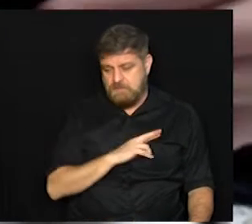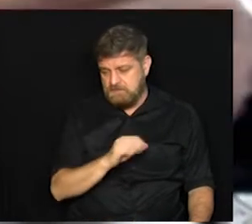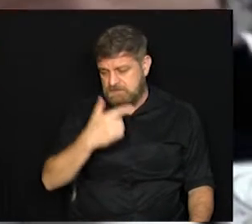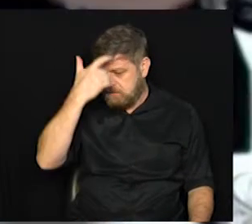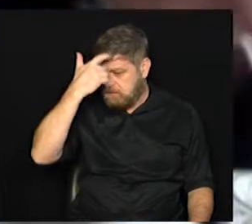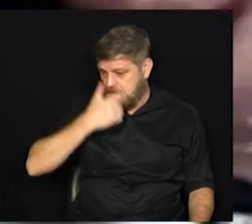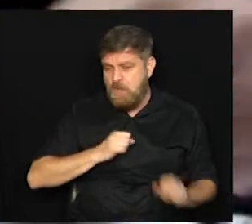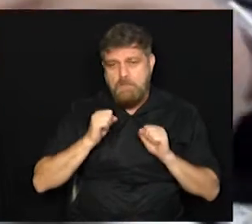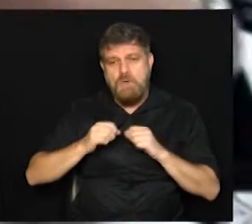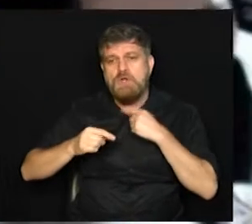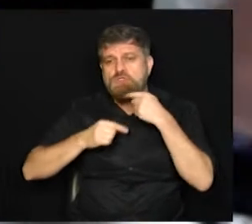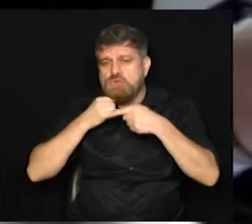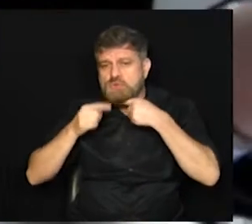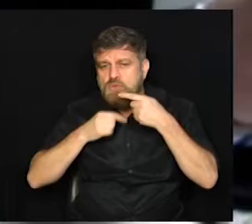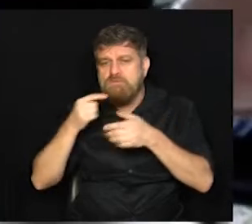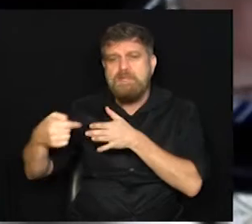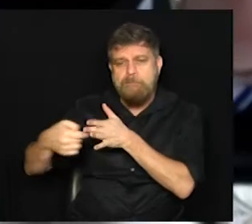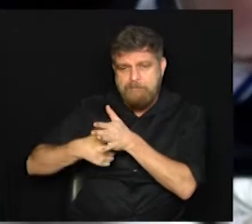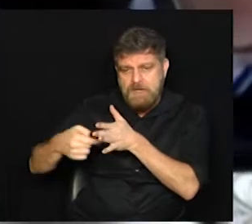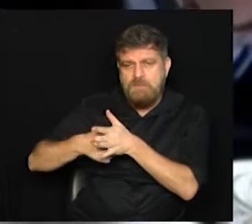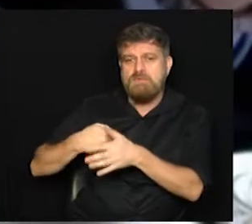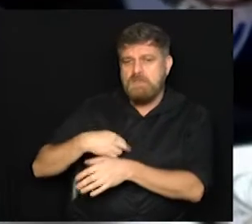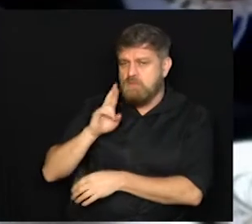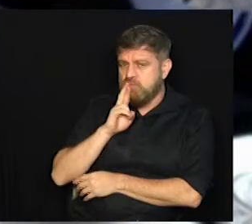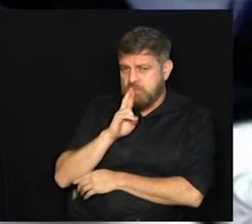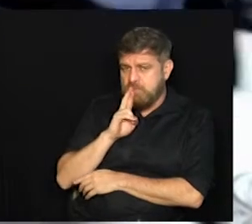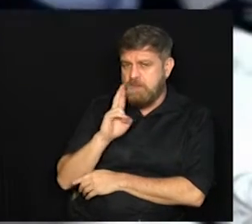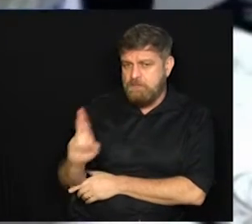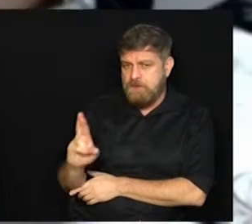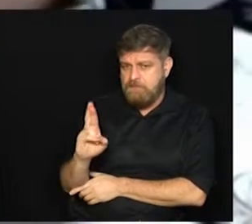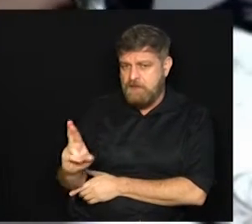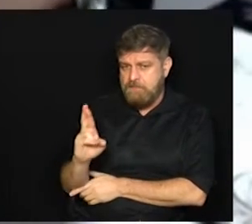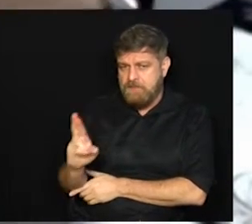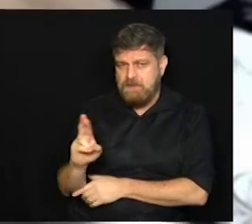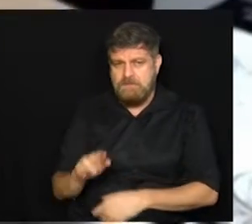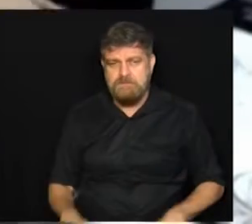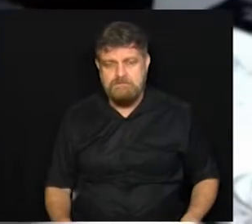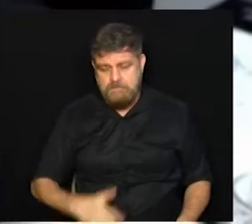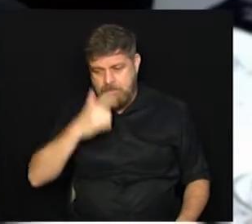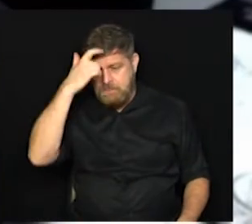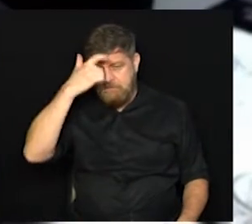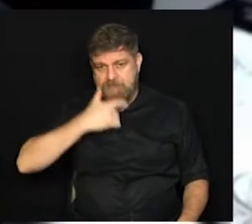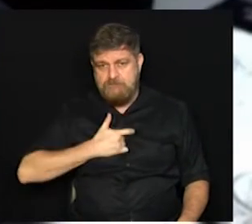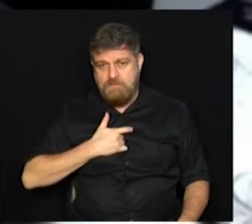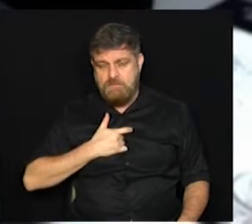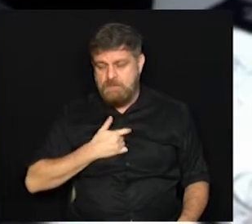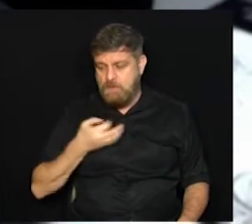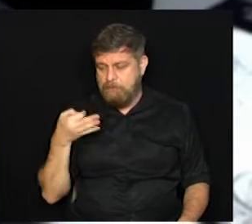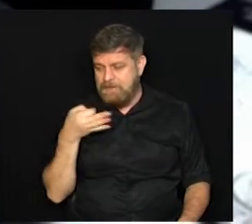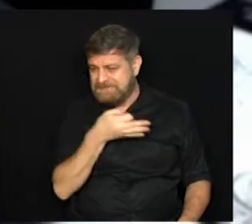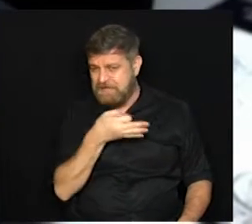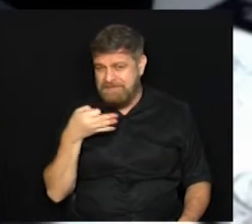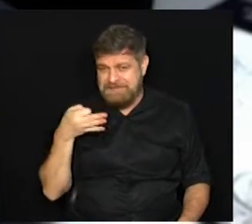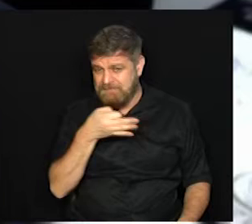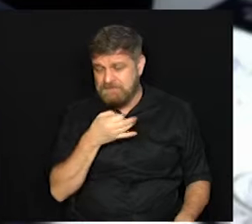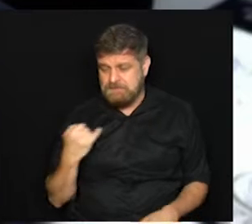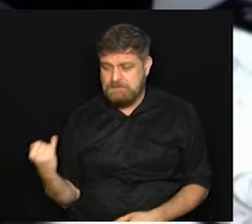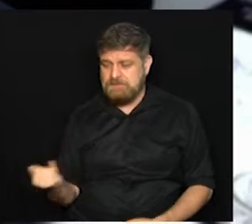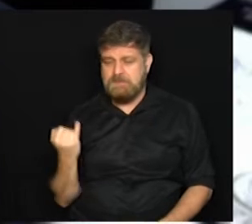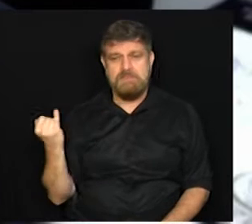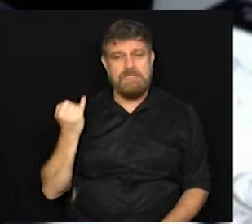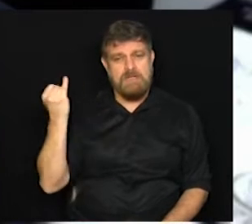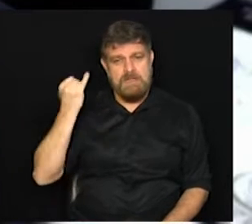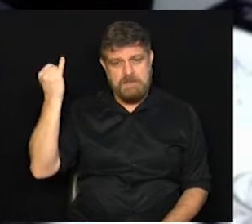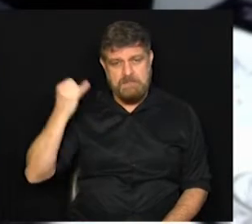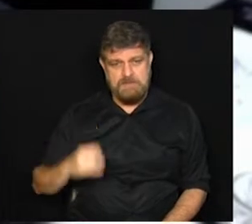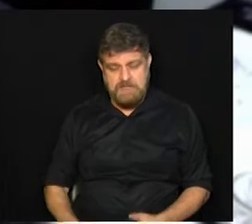de eventuais dúvidas, perguntas, né? E como eu disse para vocês, é até importante que